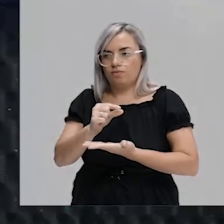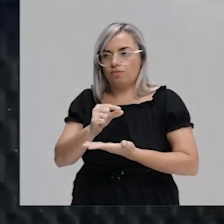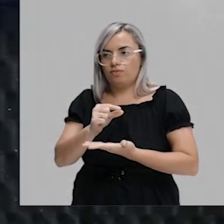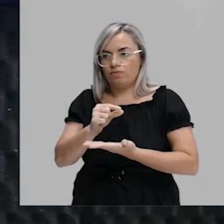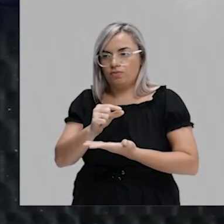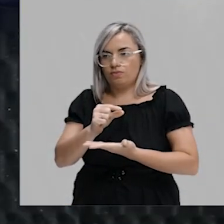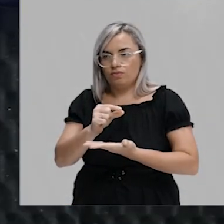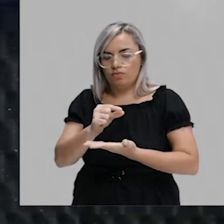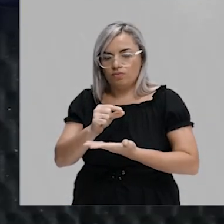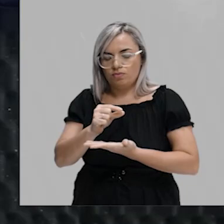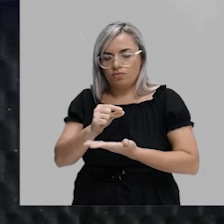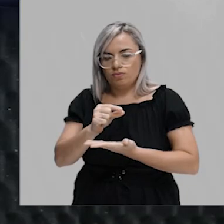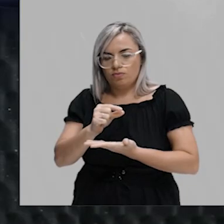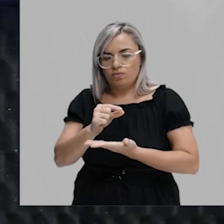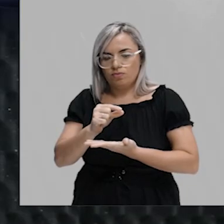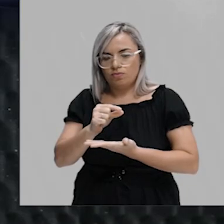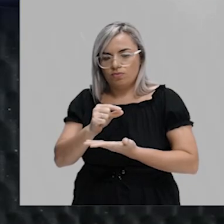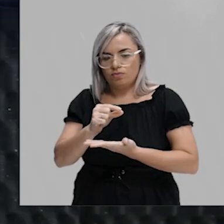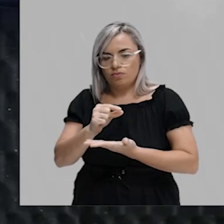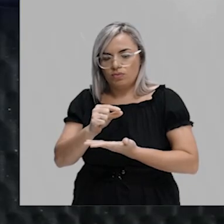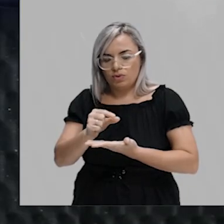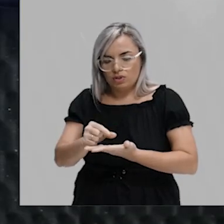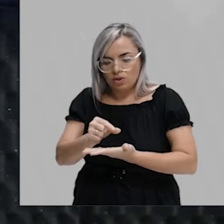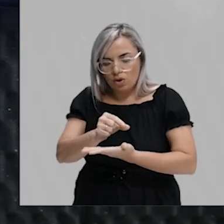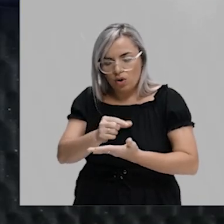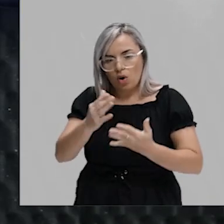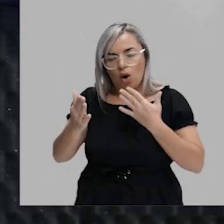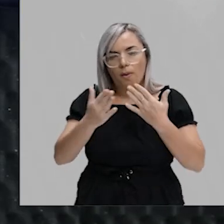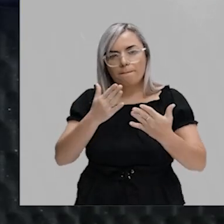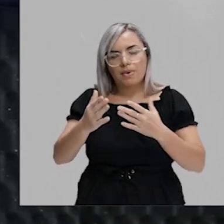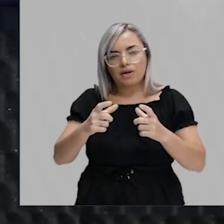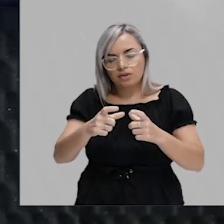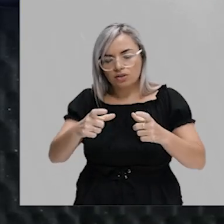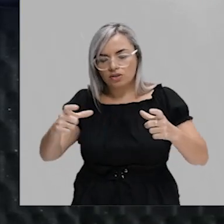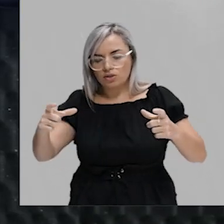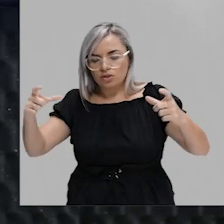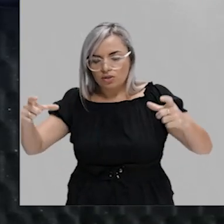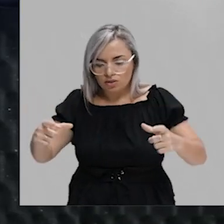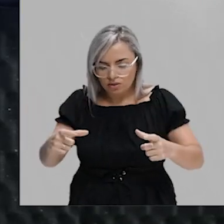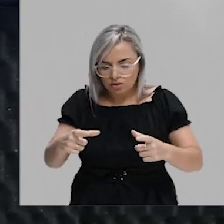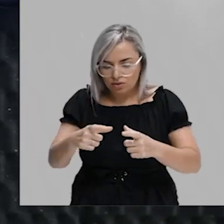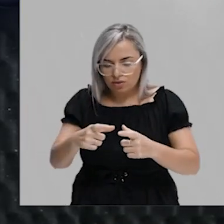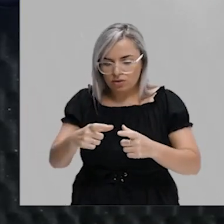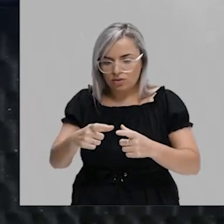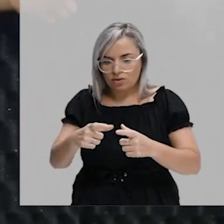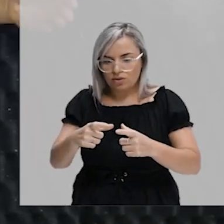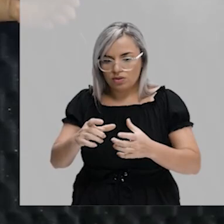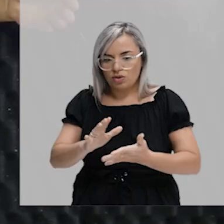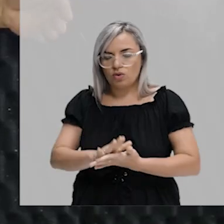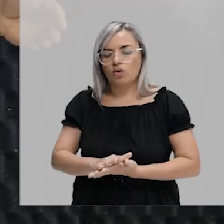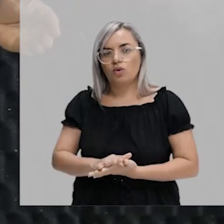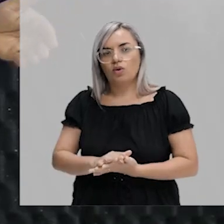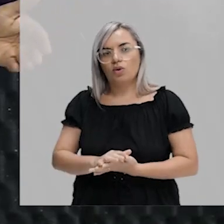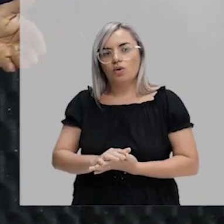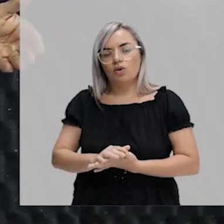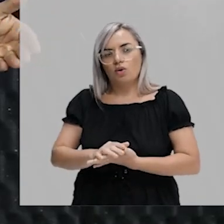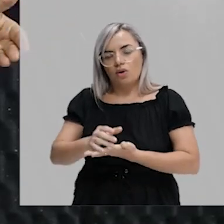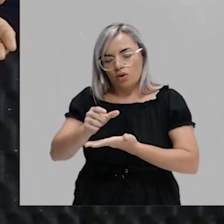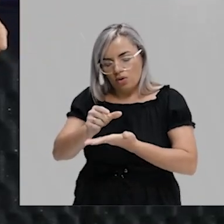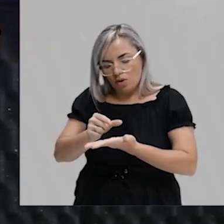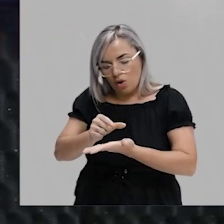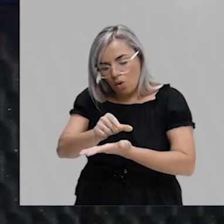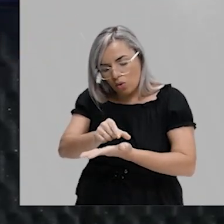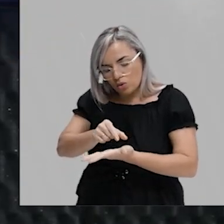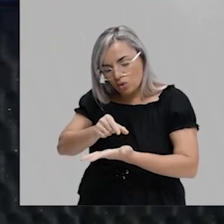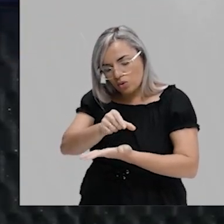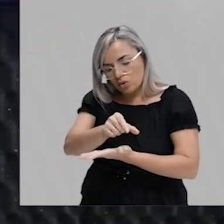os fragmentos que eu vou encontrar nessa barra bem aqui. Por quê? Porque os fragmentos menores estão mais à frente e os fragmentos